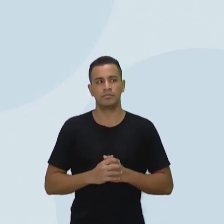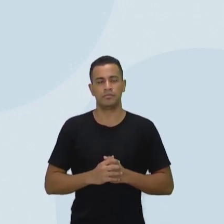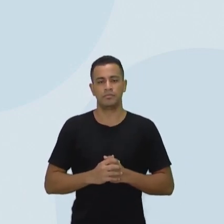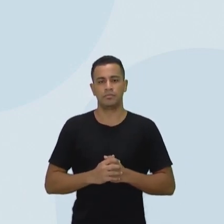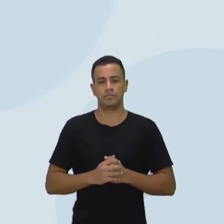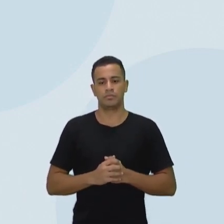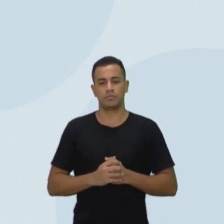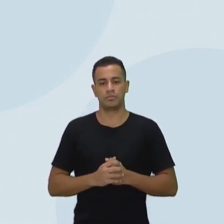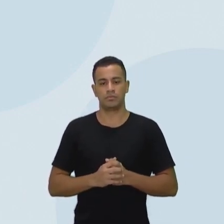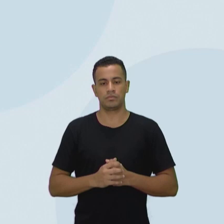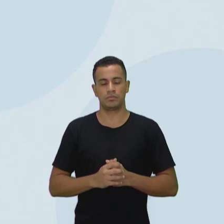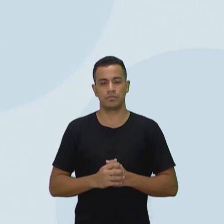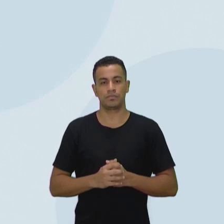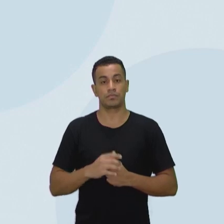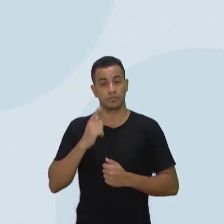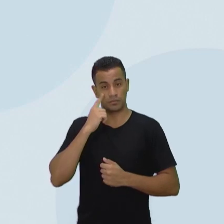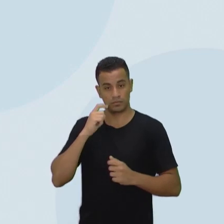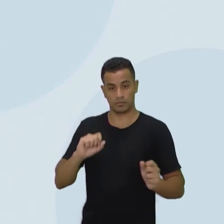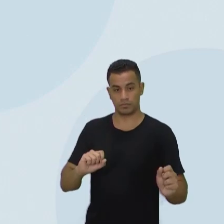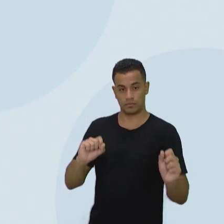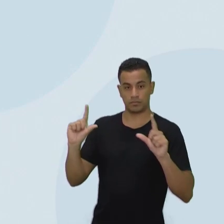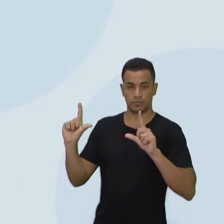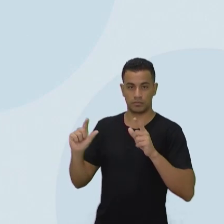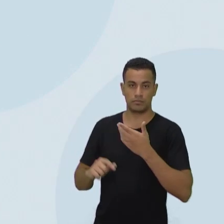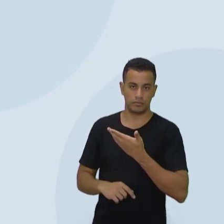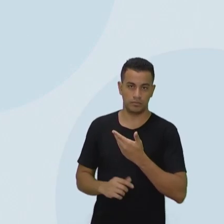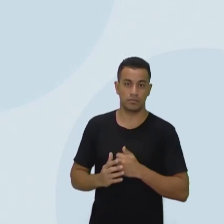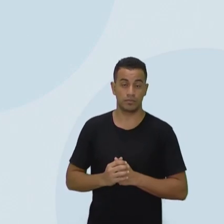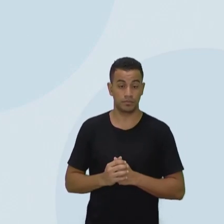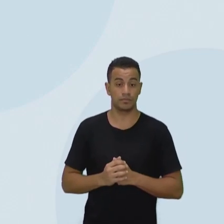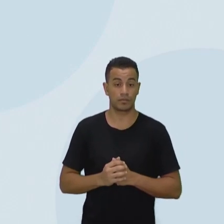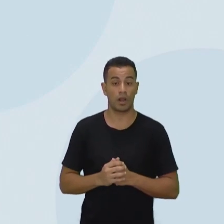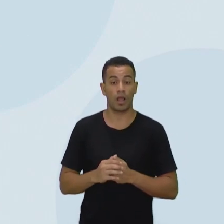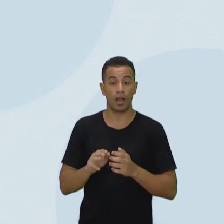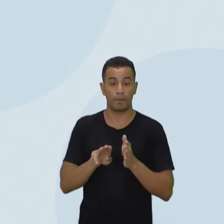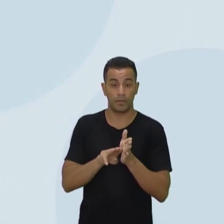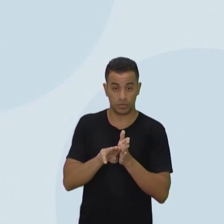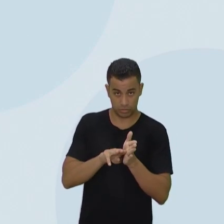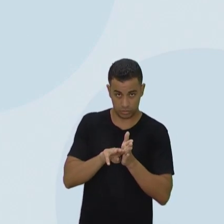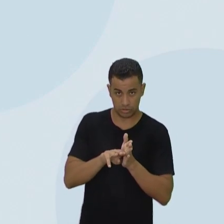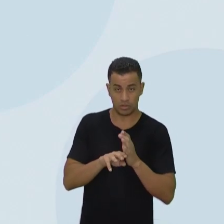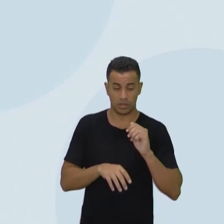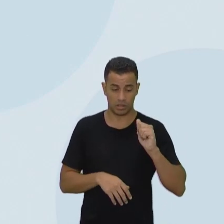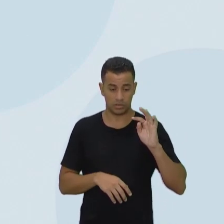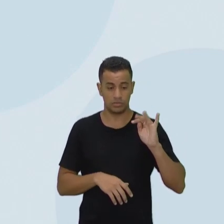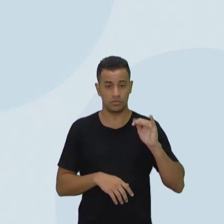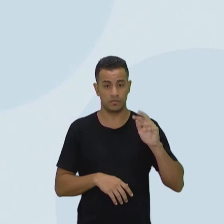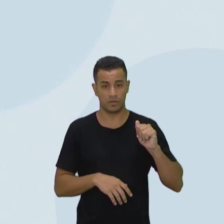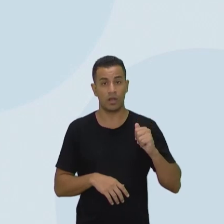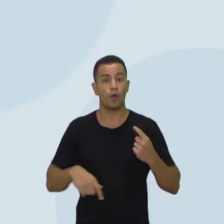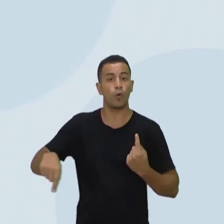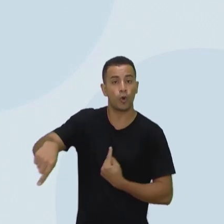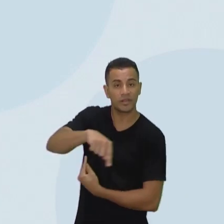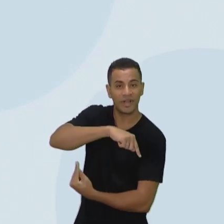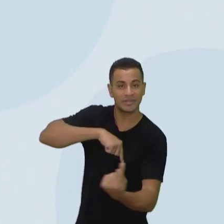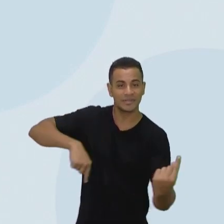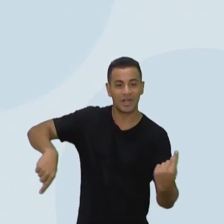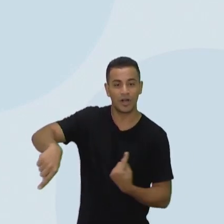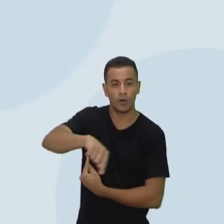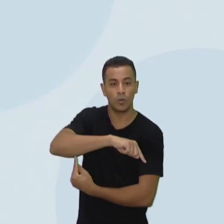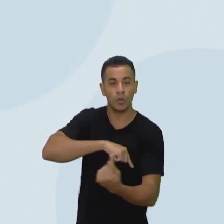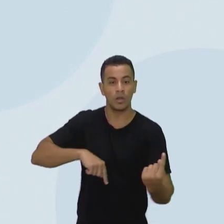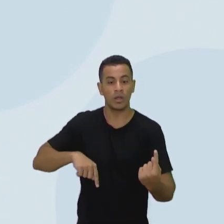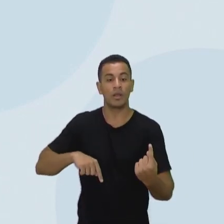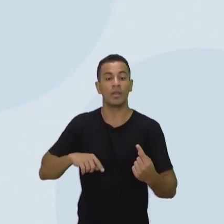Então, eu tenho aí no próximo slide a metodologia ativa rotação por estações dentro da